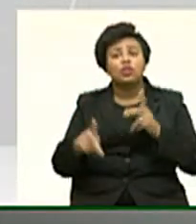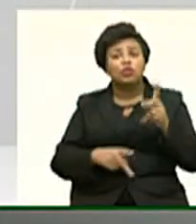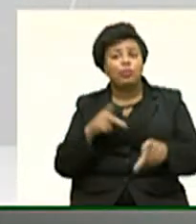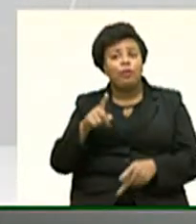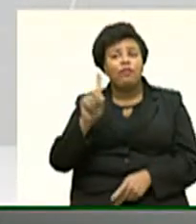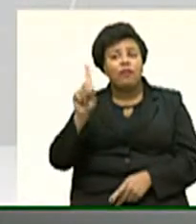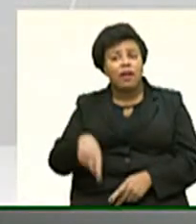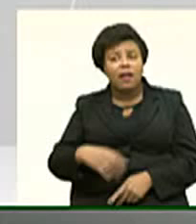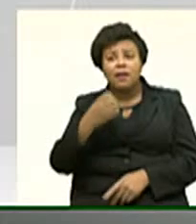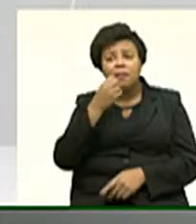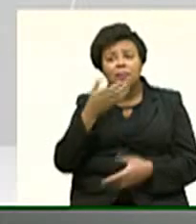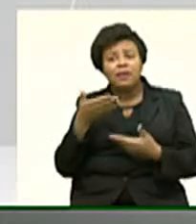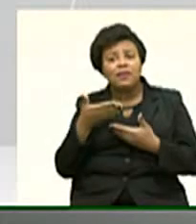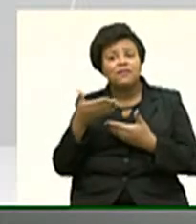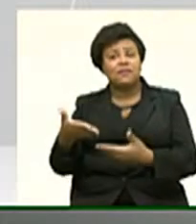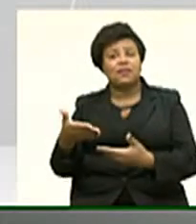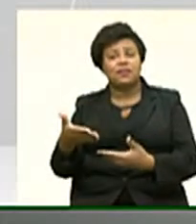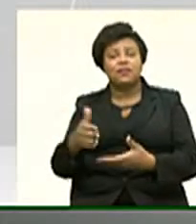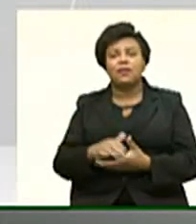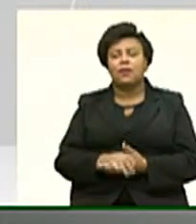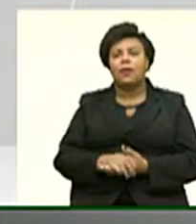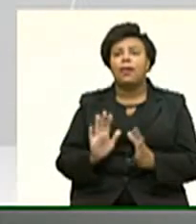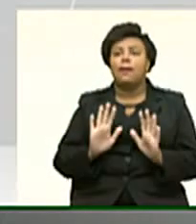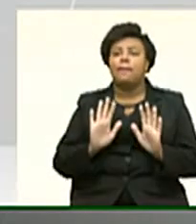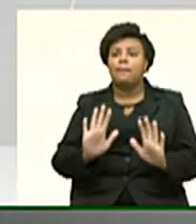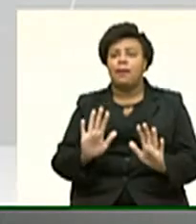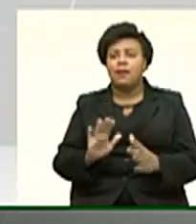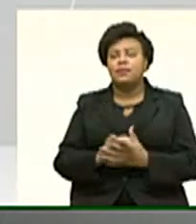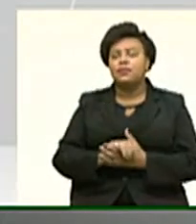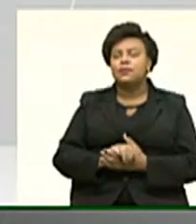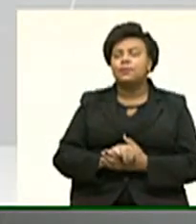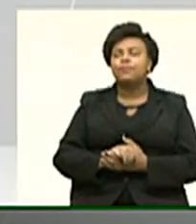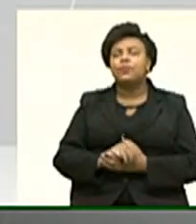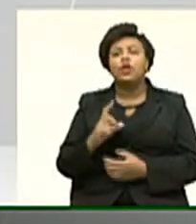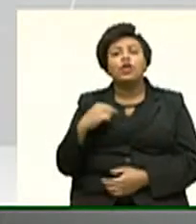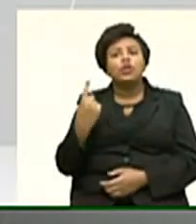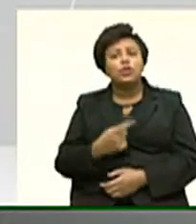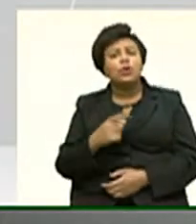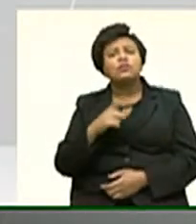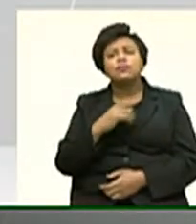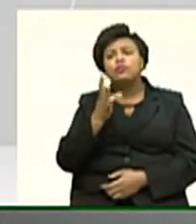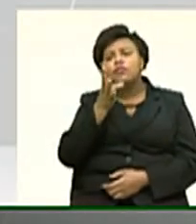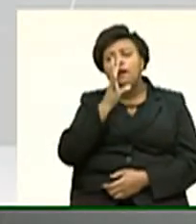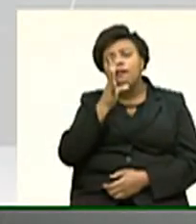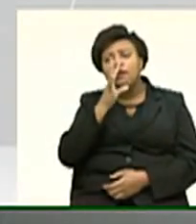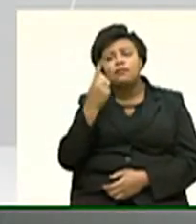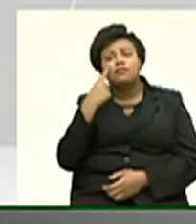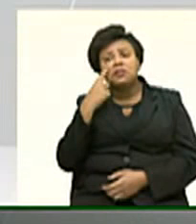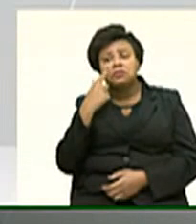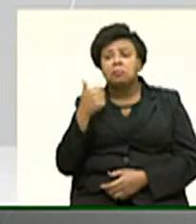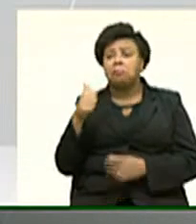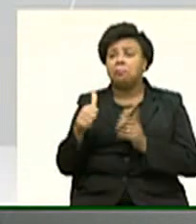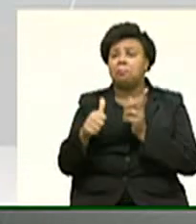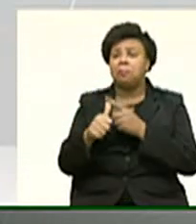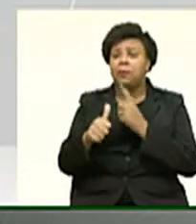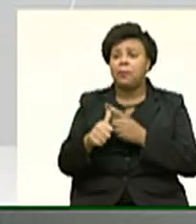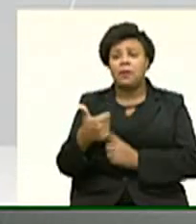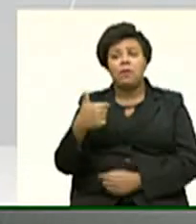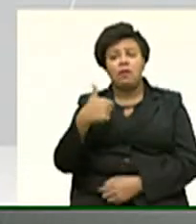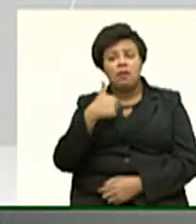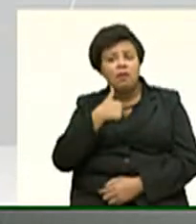elas são bem-vindas. No entanto, nós temos assistido, na verdade, primeiro, né,